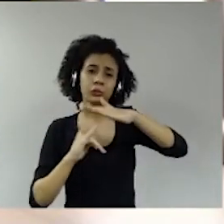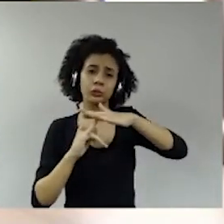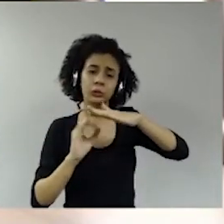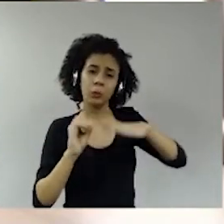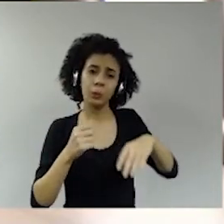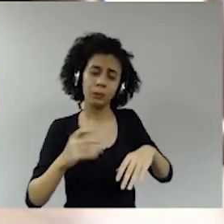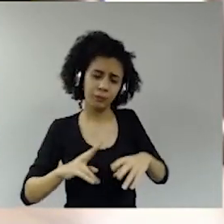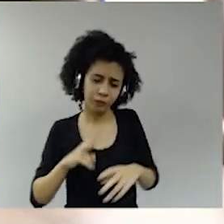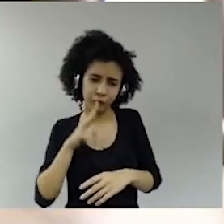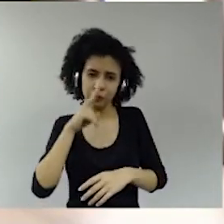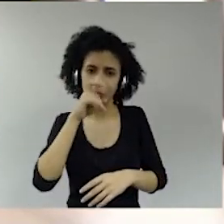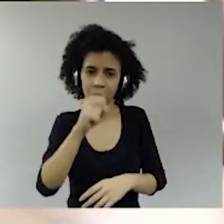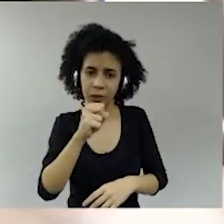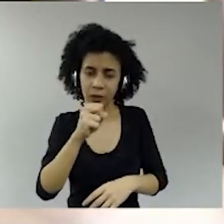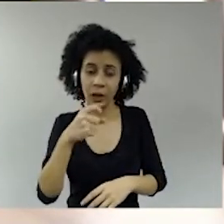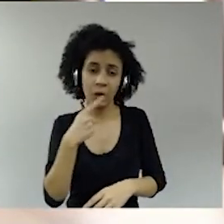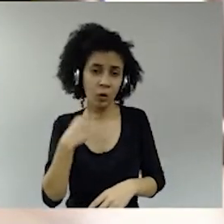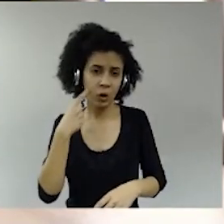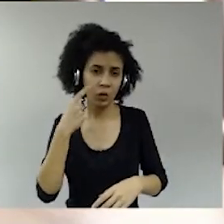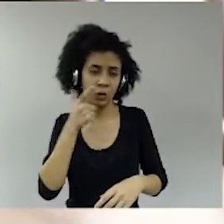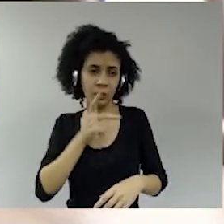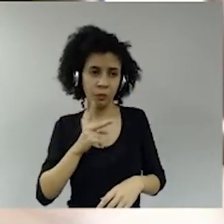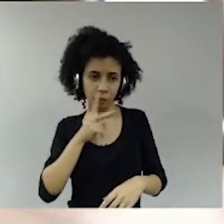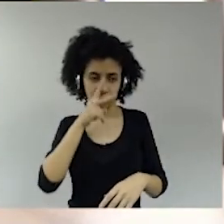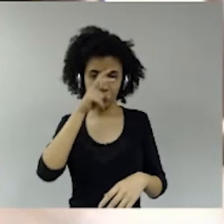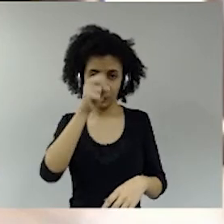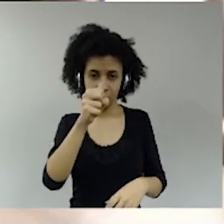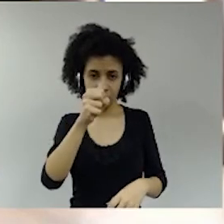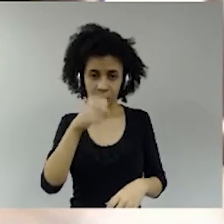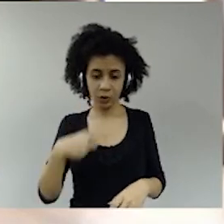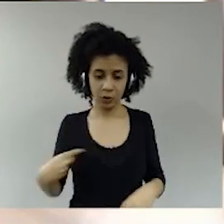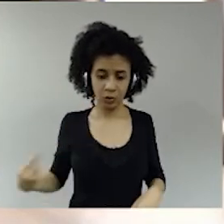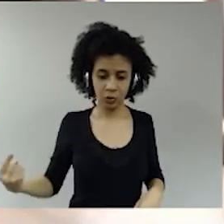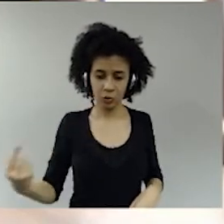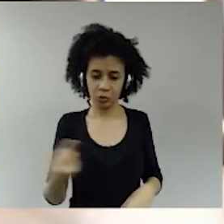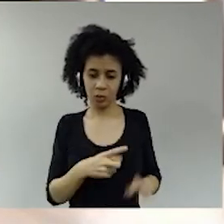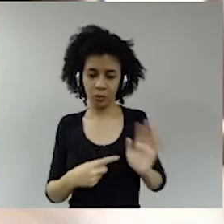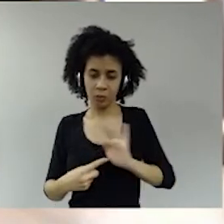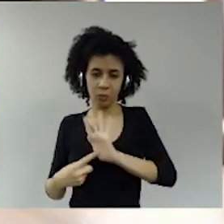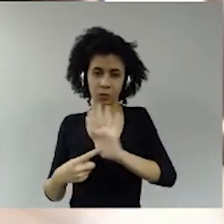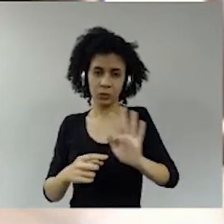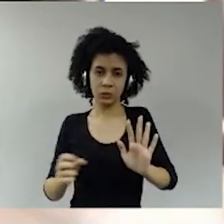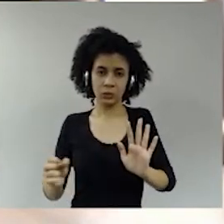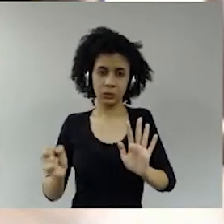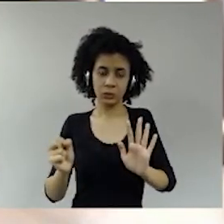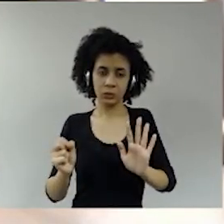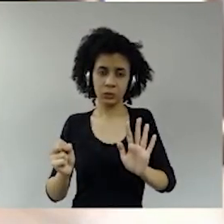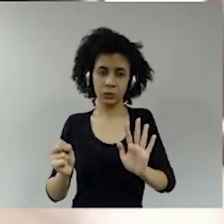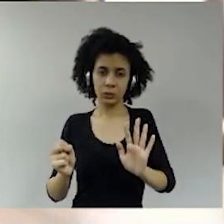fortalece, que a advocacia se fortalece, que a gente mostra para a sociedade